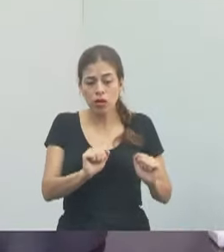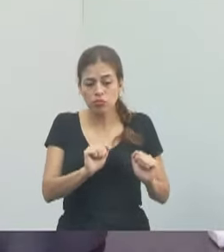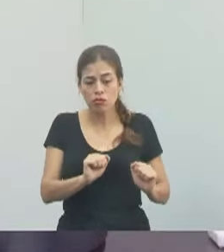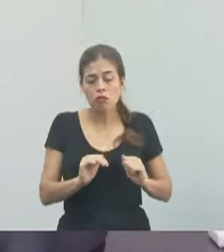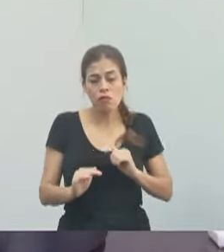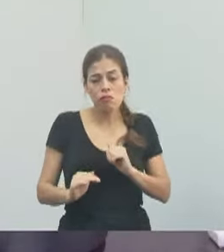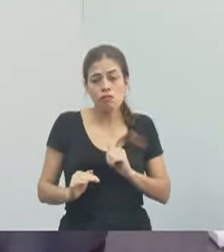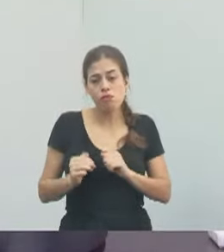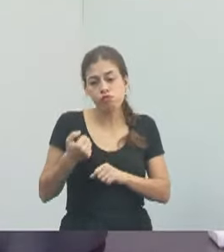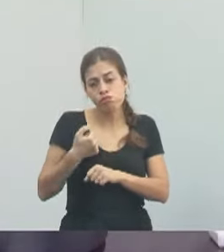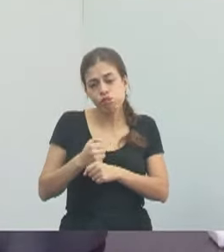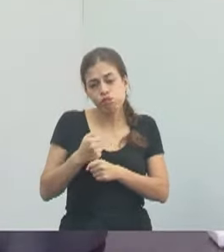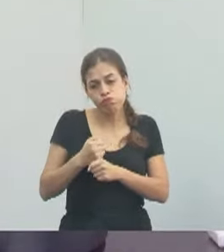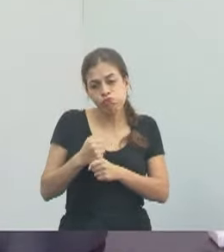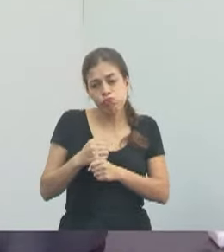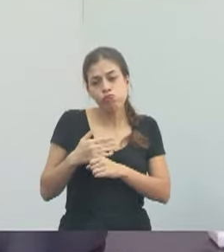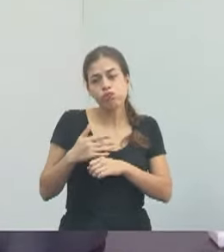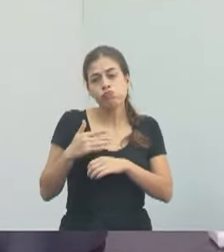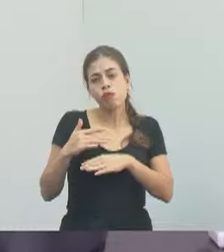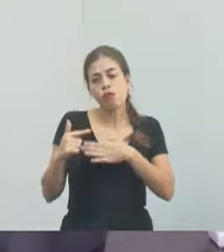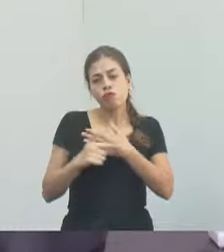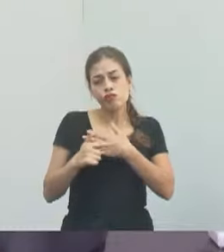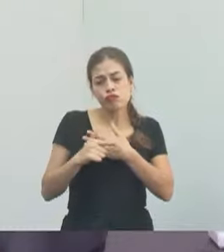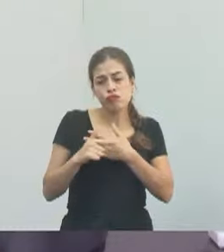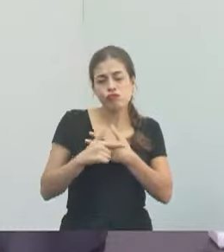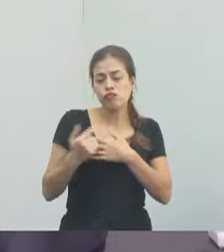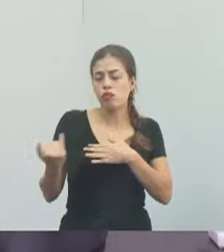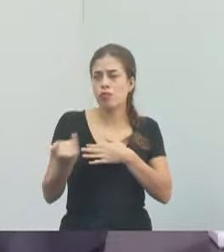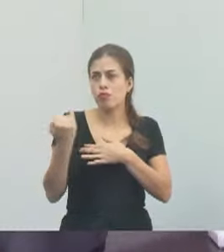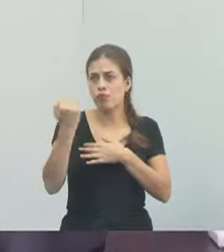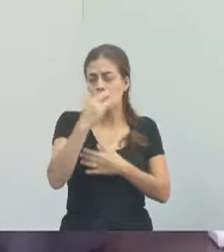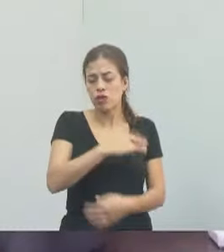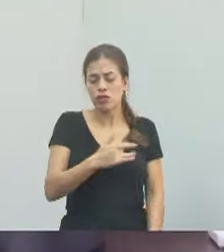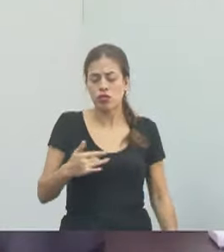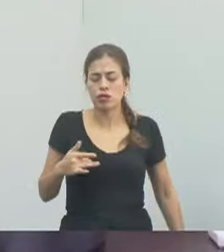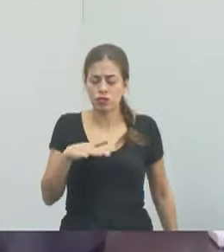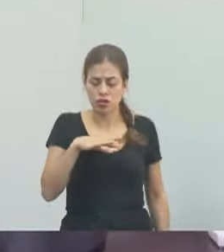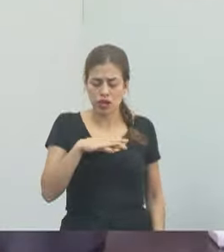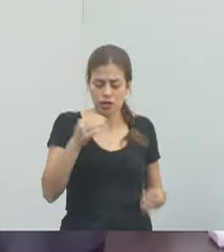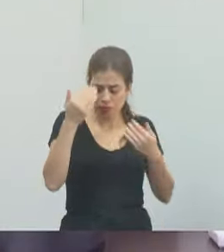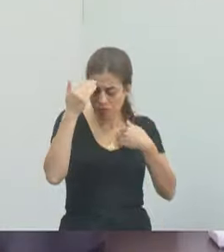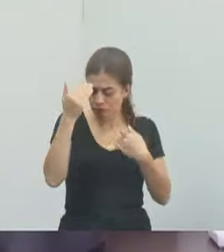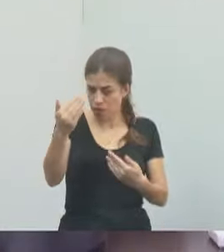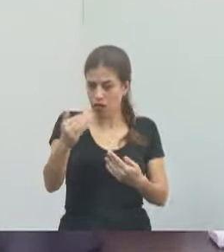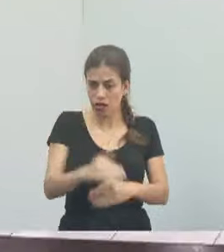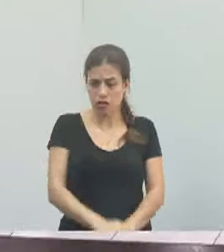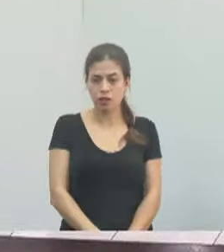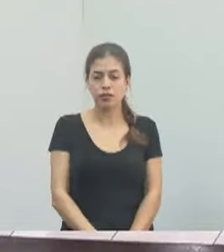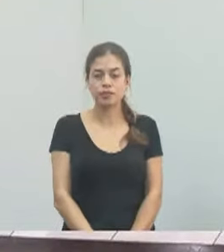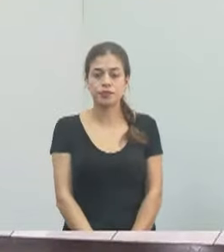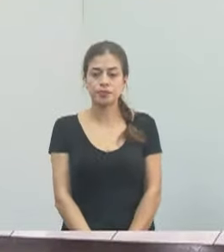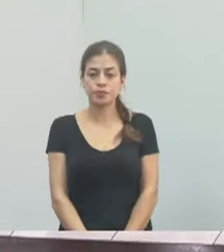exercer esse Ofício fundamental pra saúde da nossa cidade muito obrigado senhor presidente